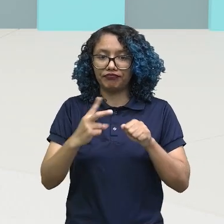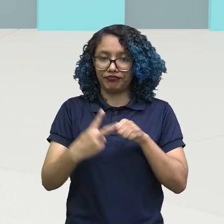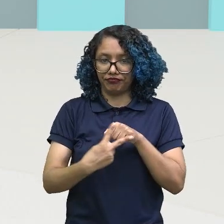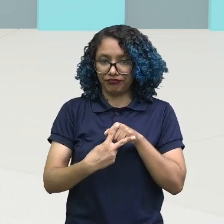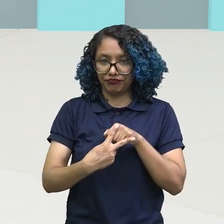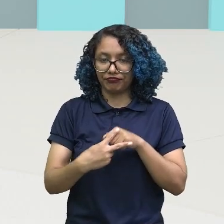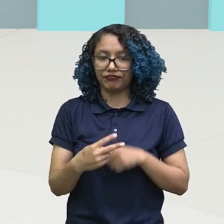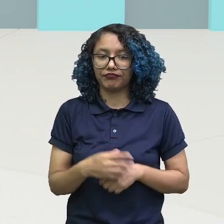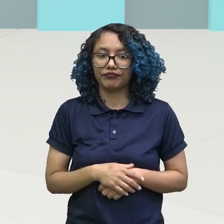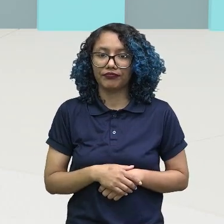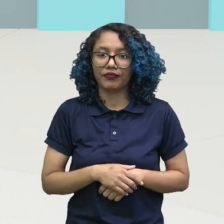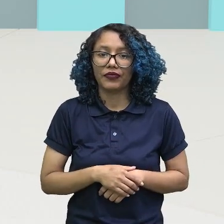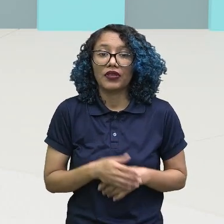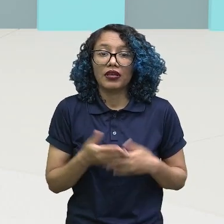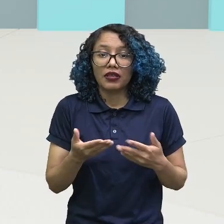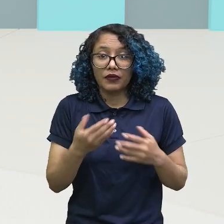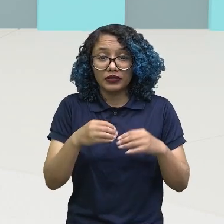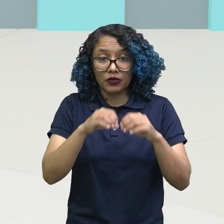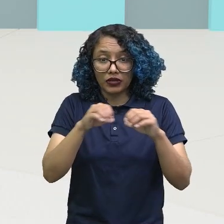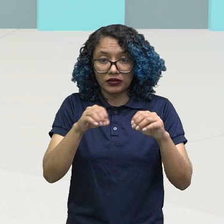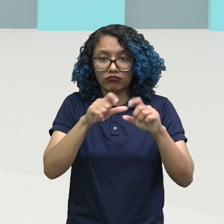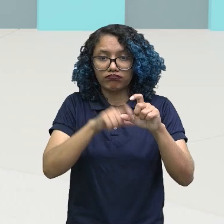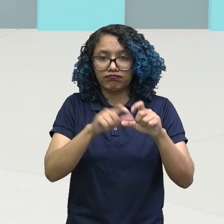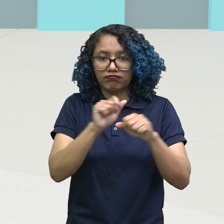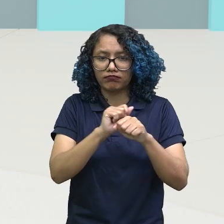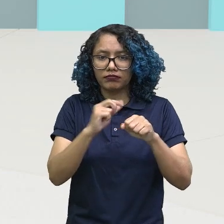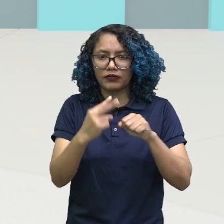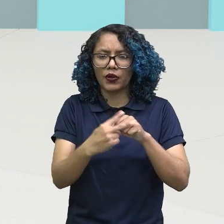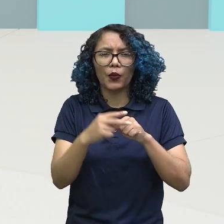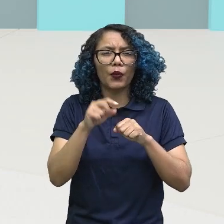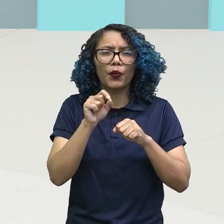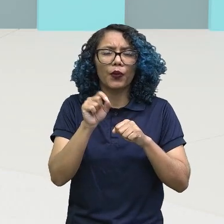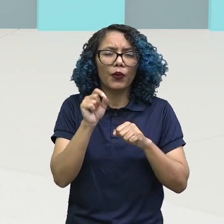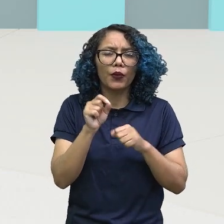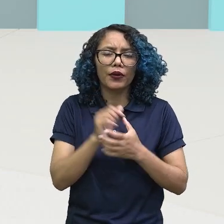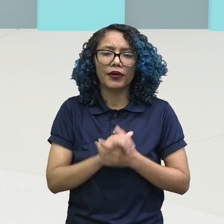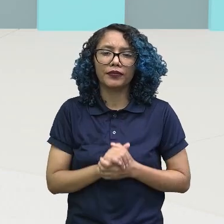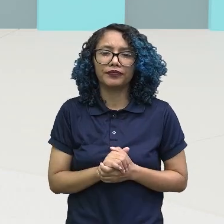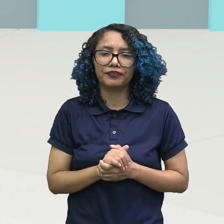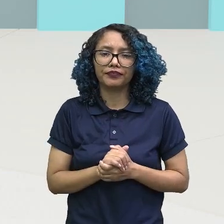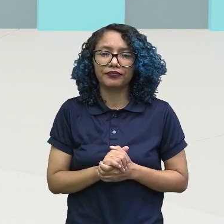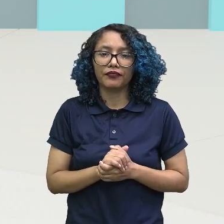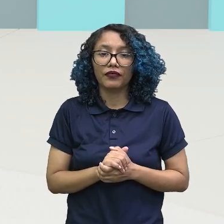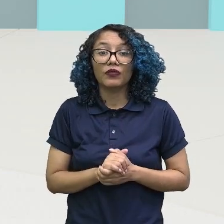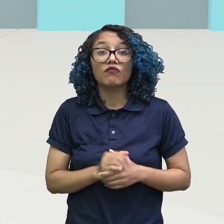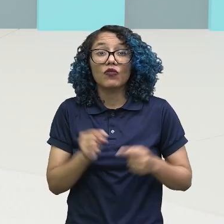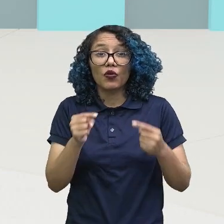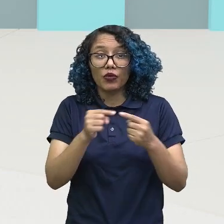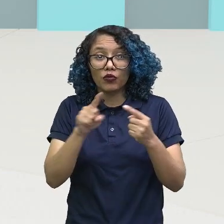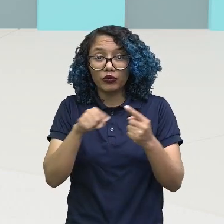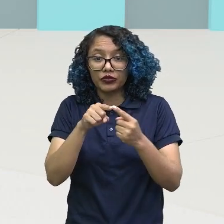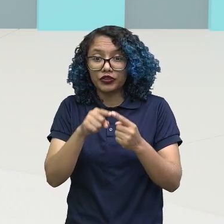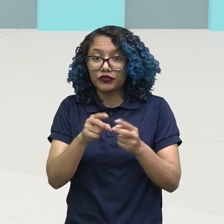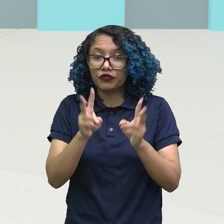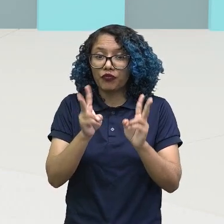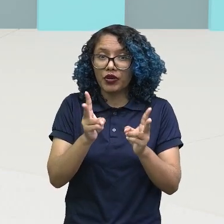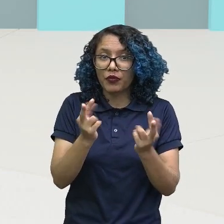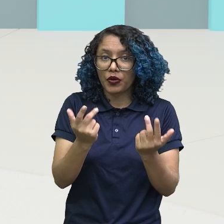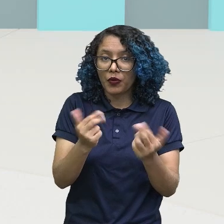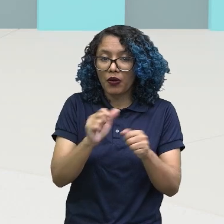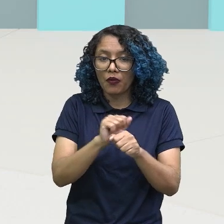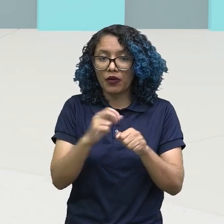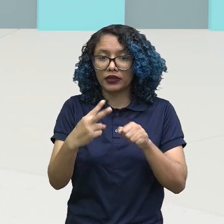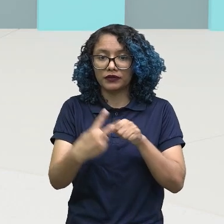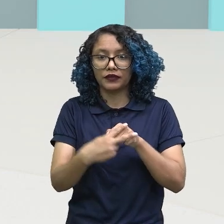Então, a oração subordinada adverbial, ela é aquela que tem o valor de um advérbio, né, como eu acabei de falar para vocês.